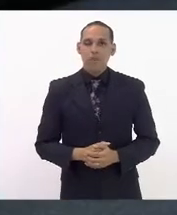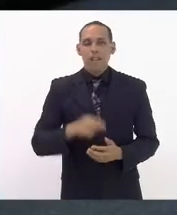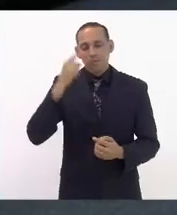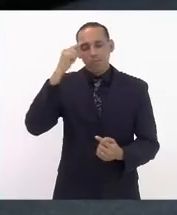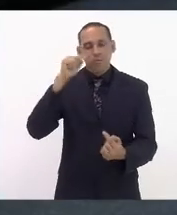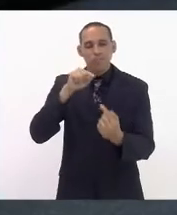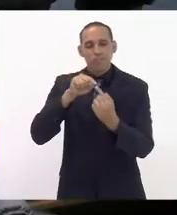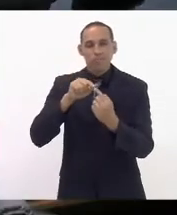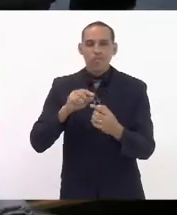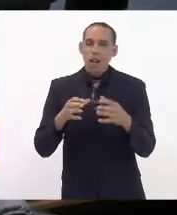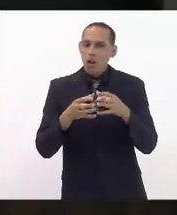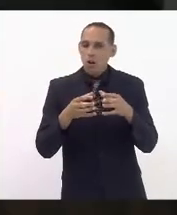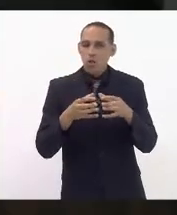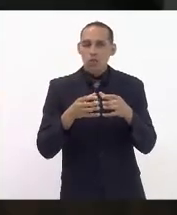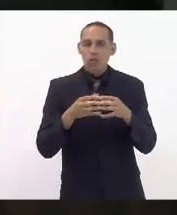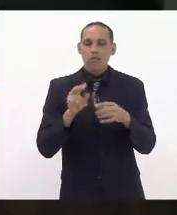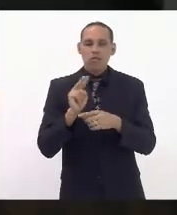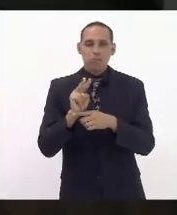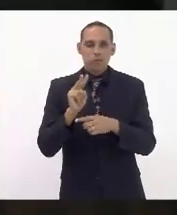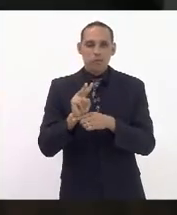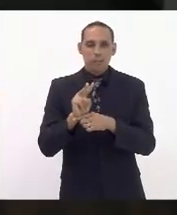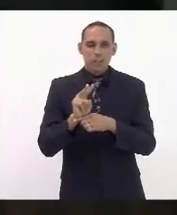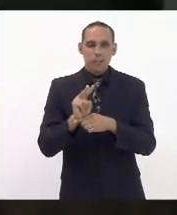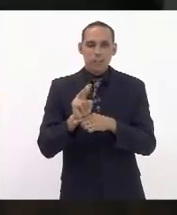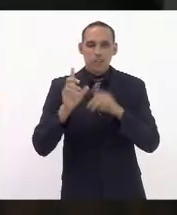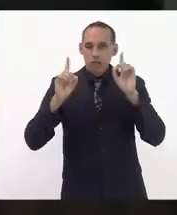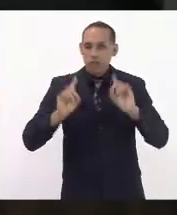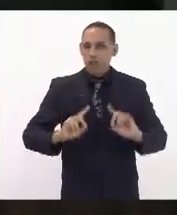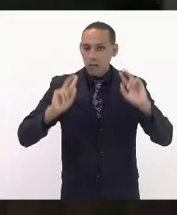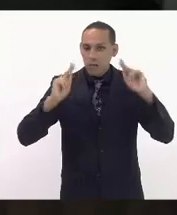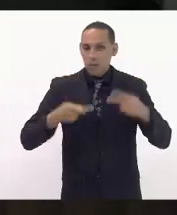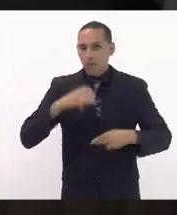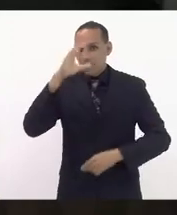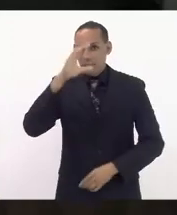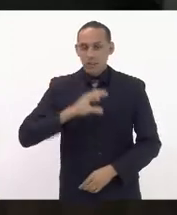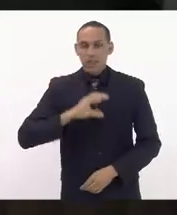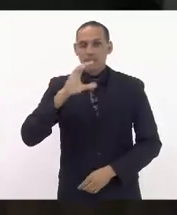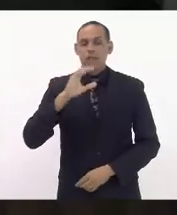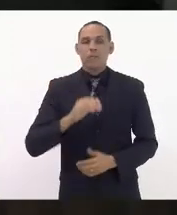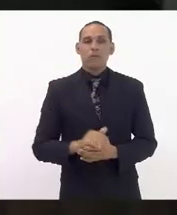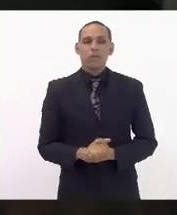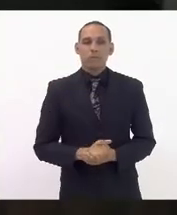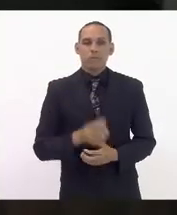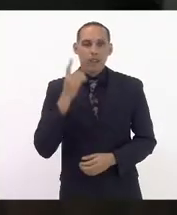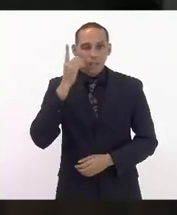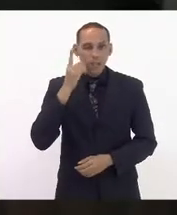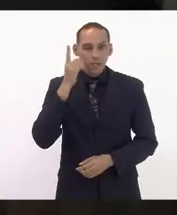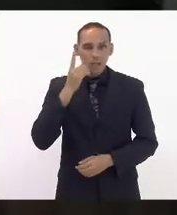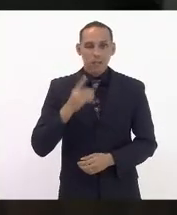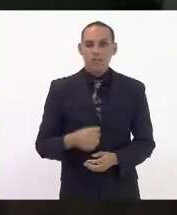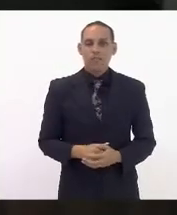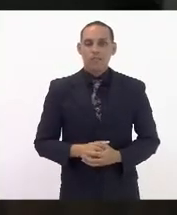Favorável. Pela Comissão de Defesa de Direitos Humanos e Cidadania, deputada